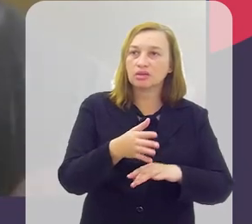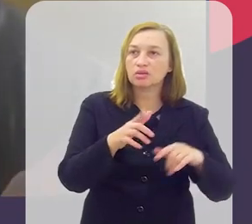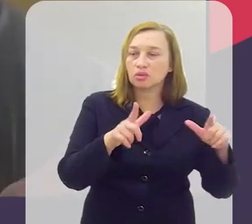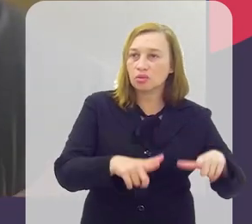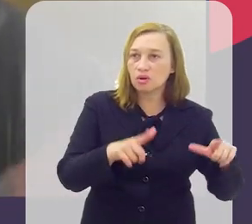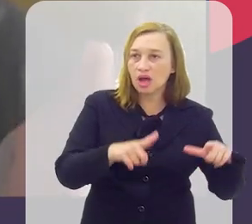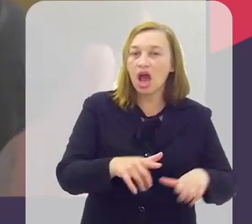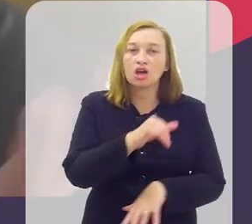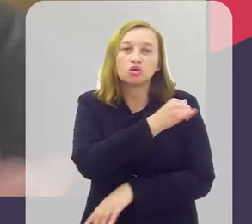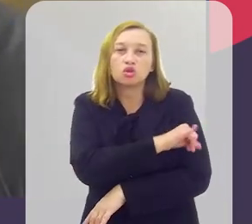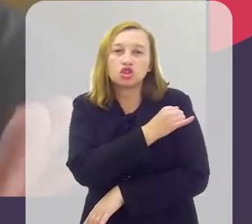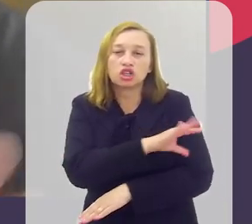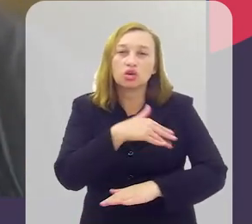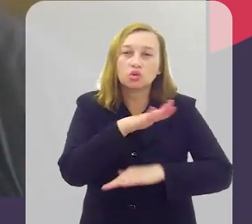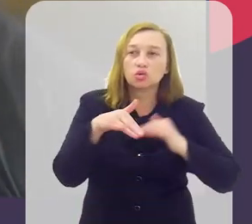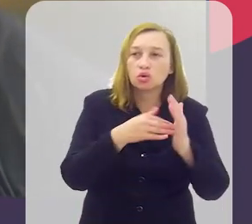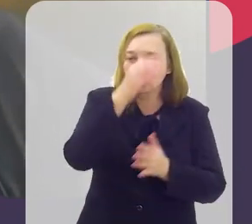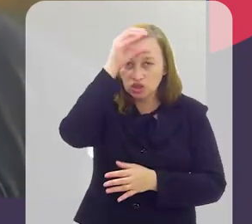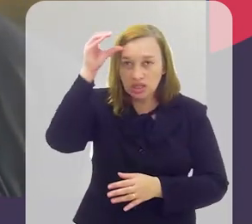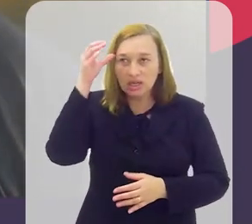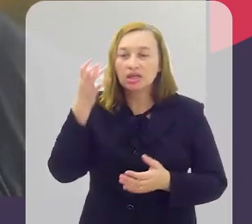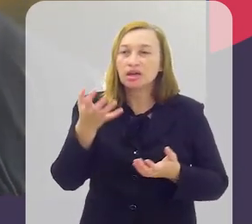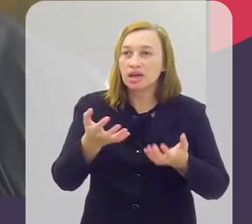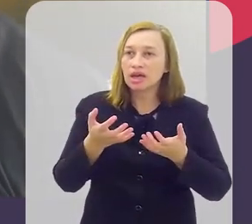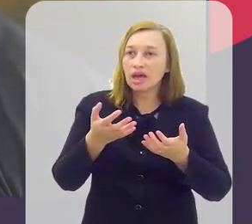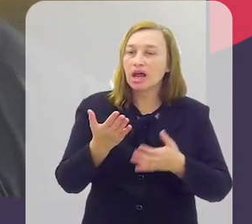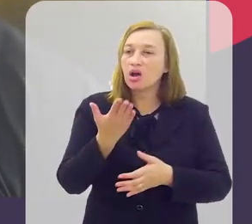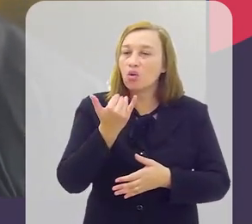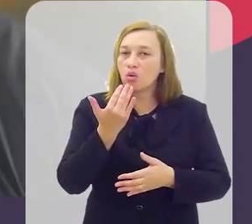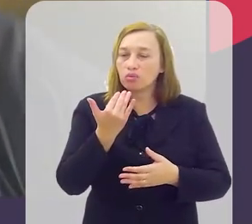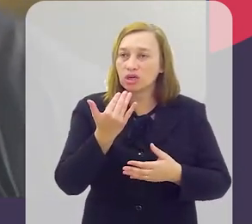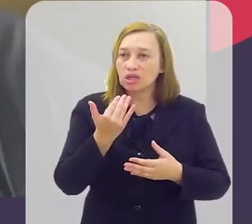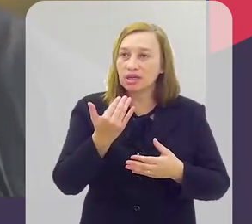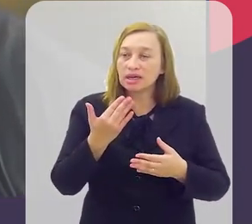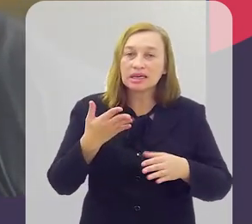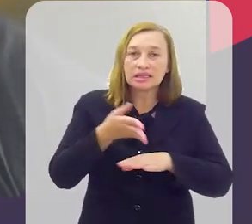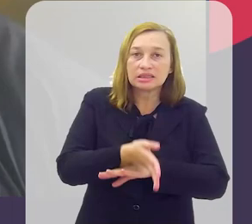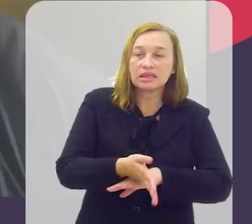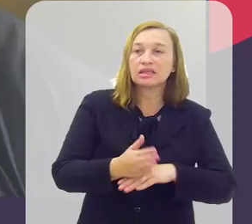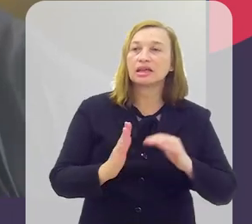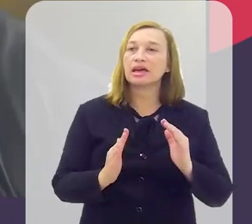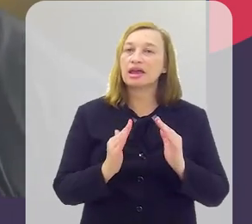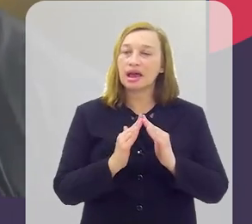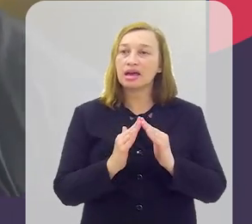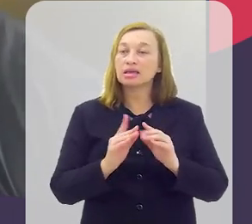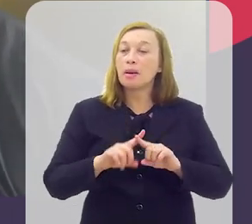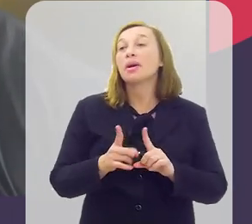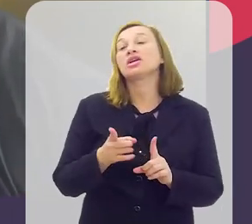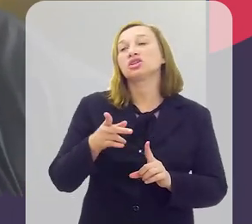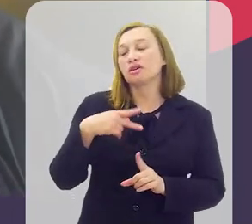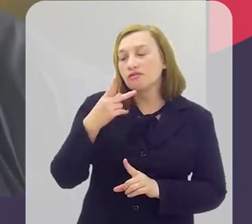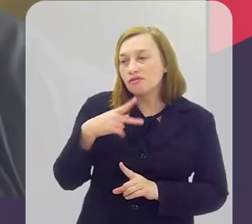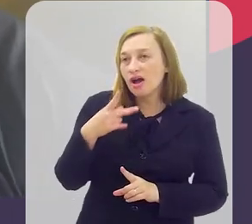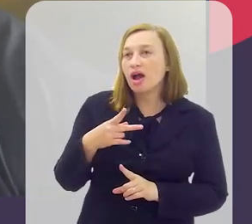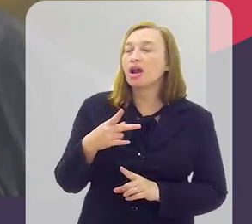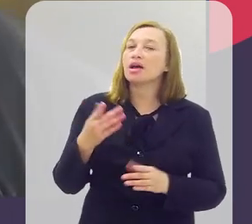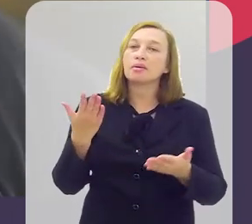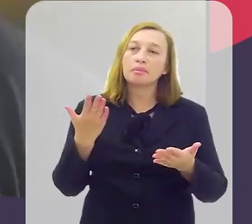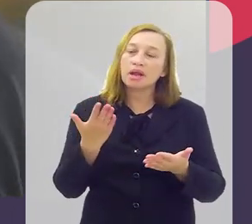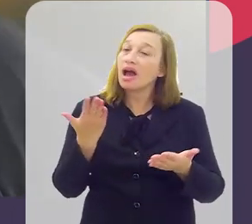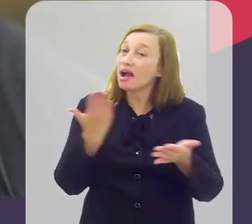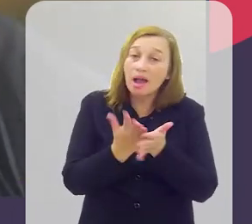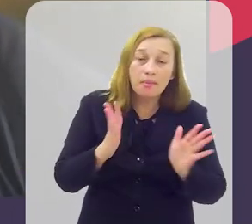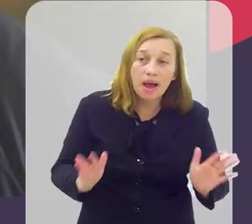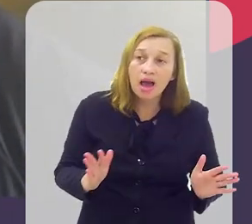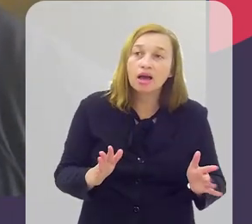Janeiro, todos os clientes querem a comida praticamente dentro da boca. E a gente sempre tenta de alguma forma fazer com que isso